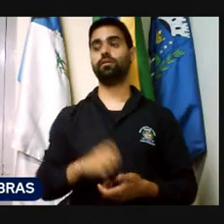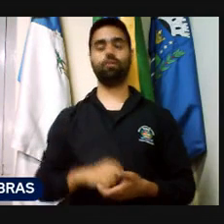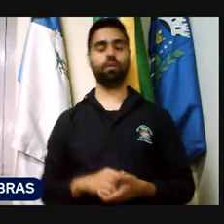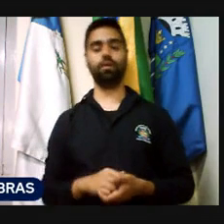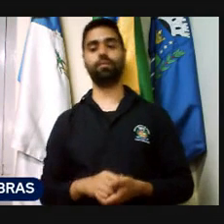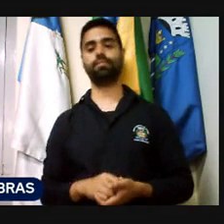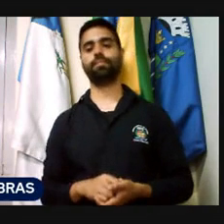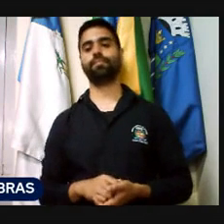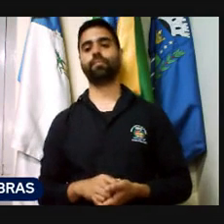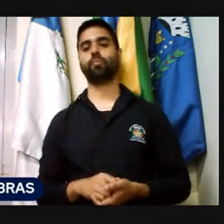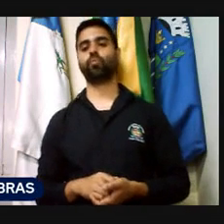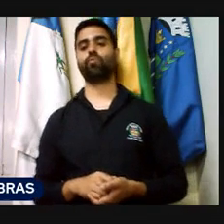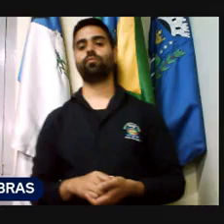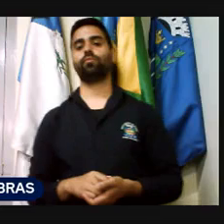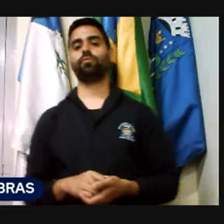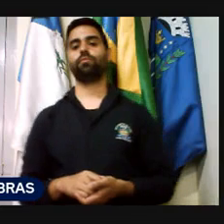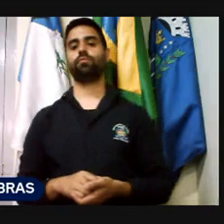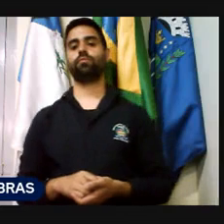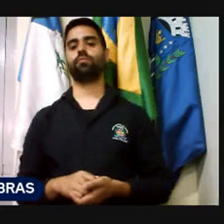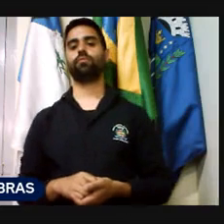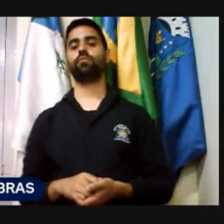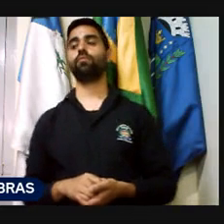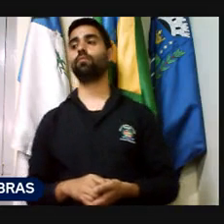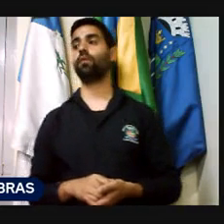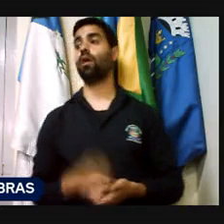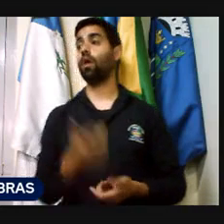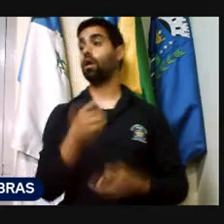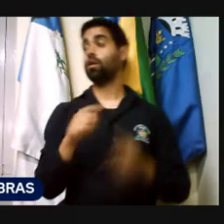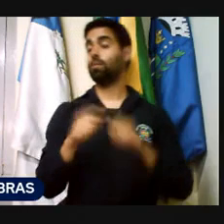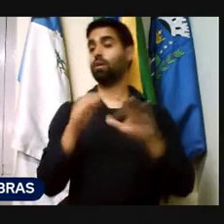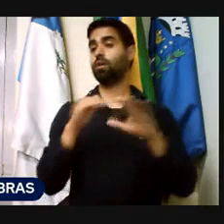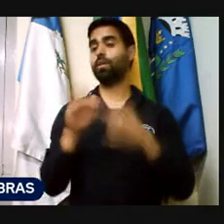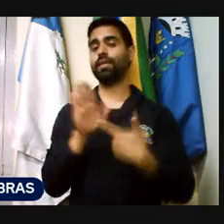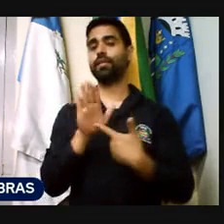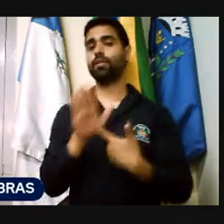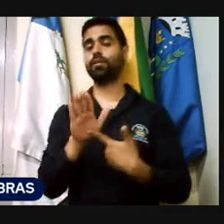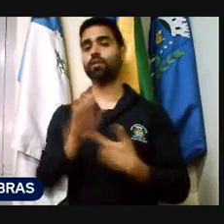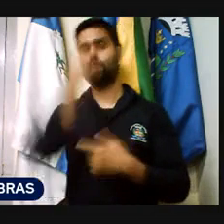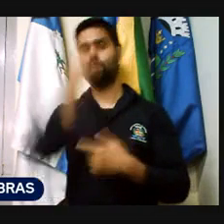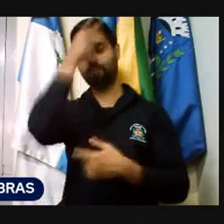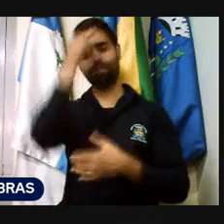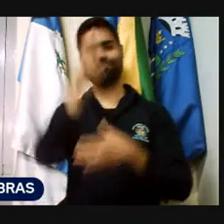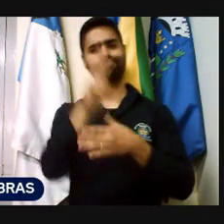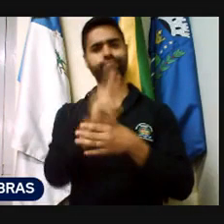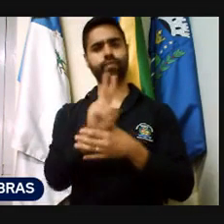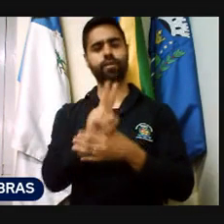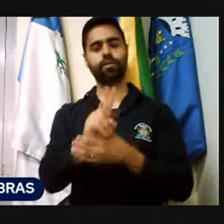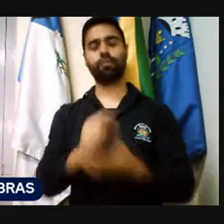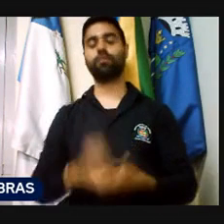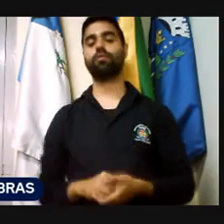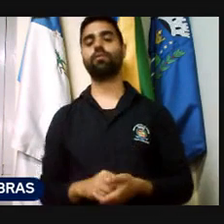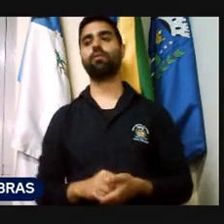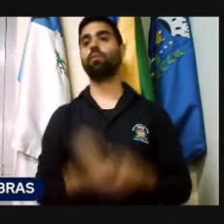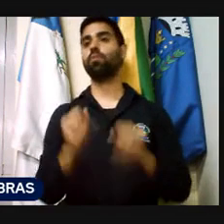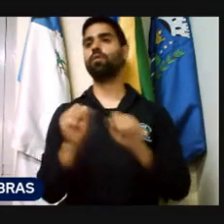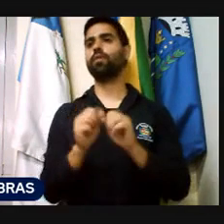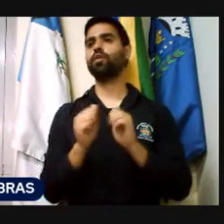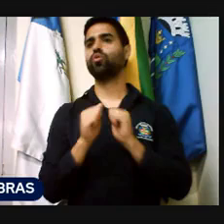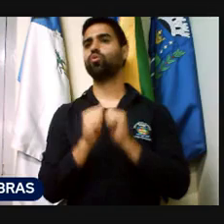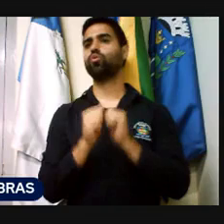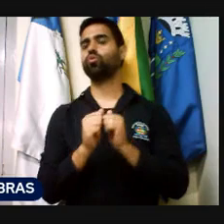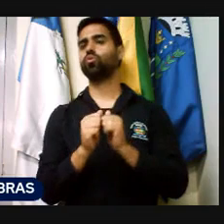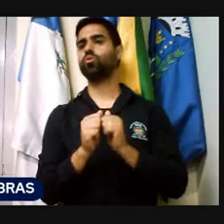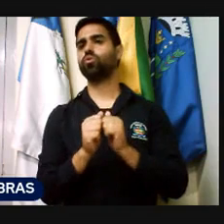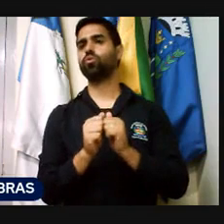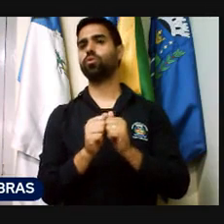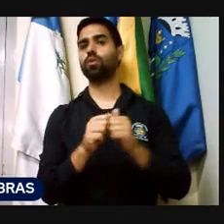suas atribuições legais na forma regimental, requer o encaminhamento dessa indicação ao chefe do Poder Executivo Municipal, para que o mesmo viabilize